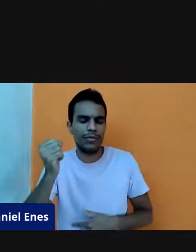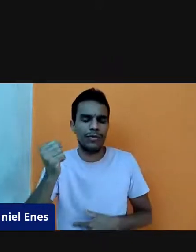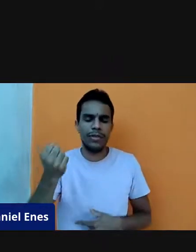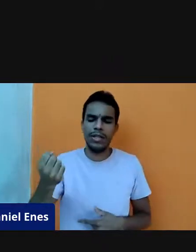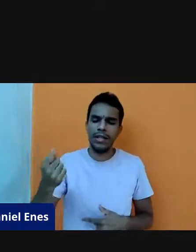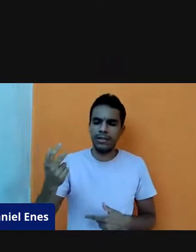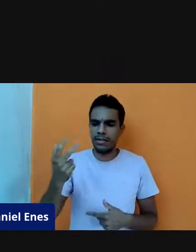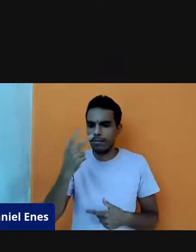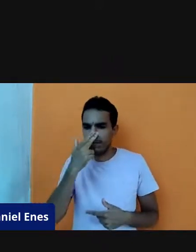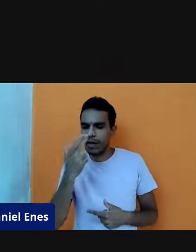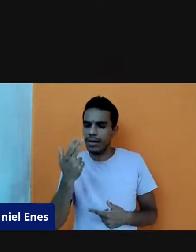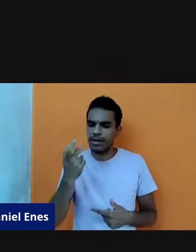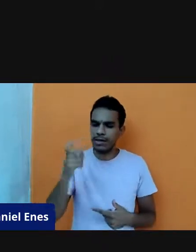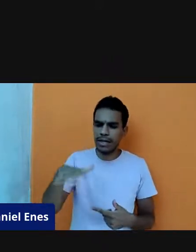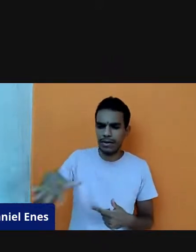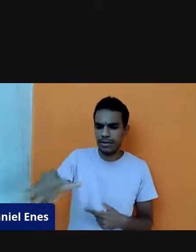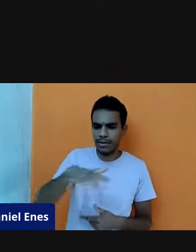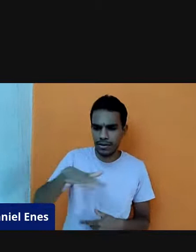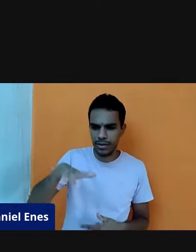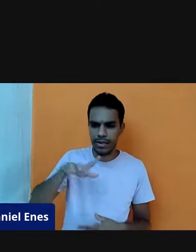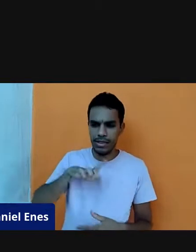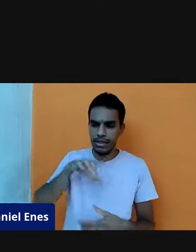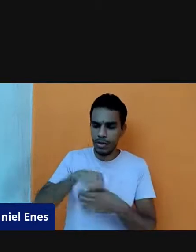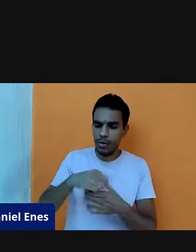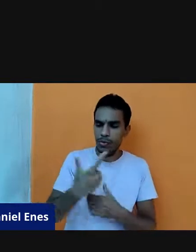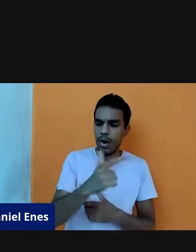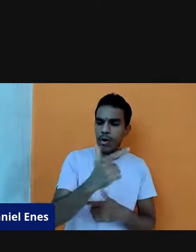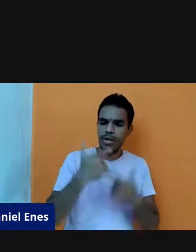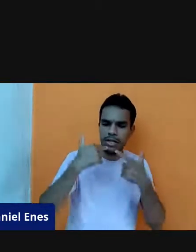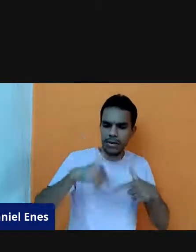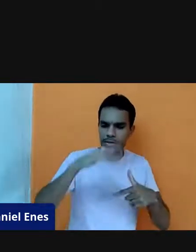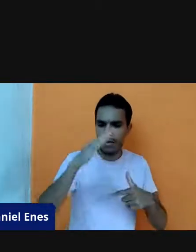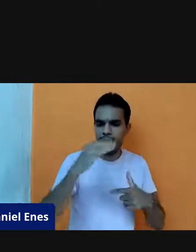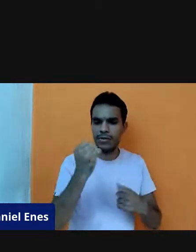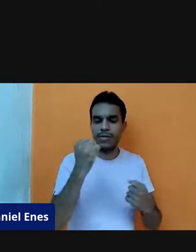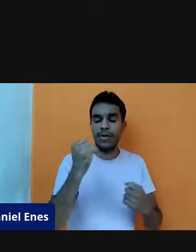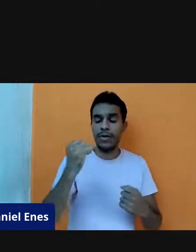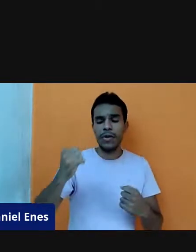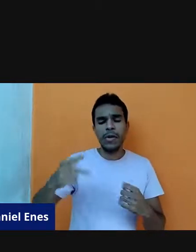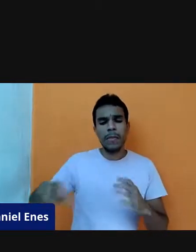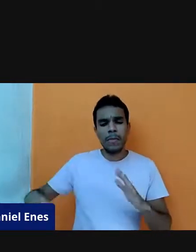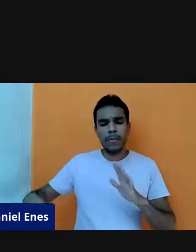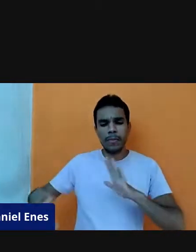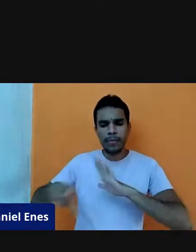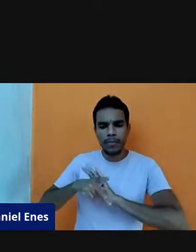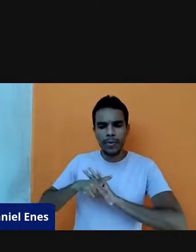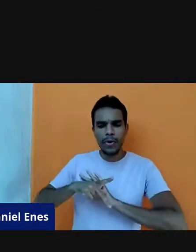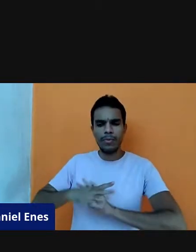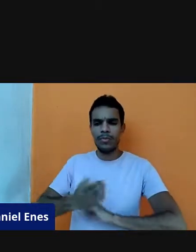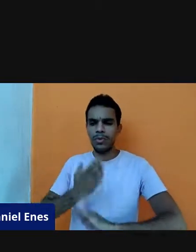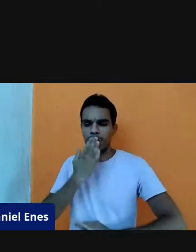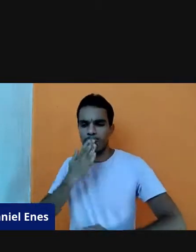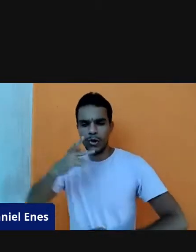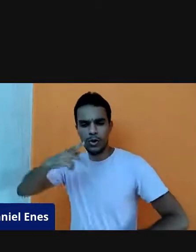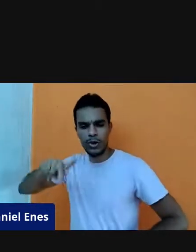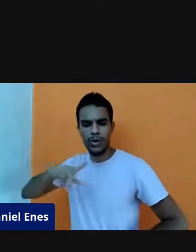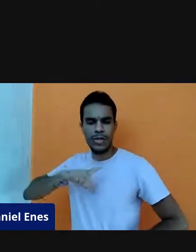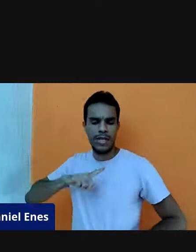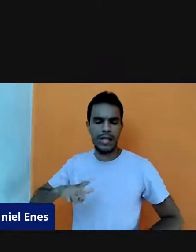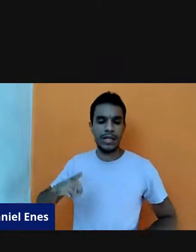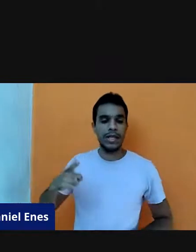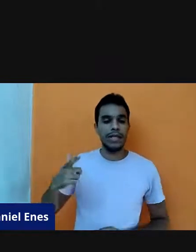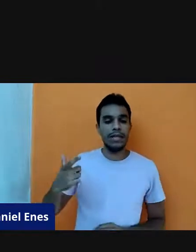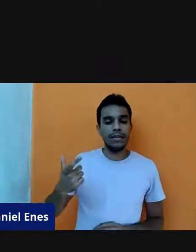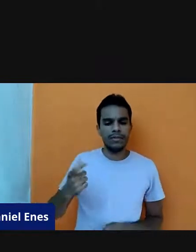É o regionalismo e essa linguagem mais rebuscada, mas que tem muito a ver com o estilo dele, né? João Cabral primava por um